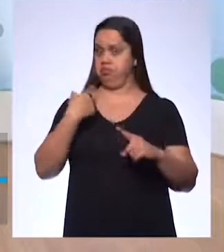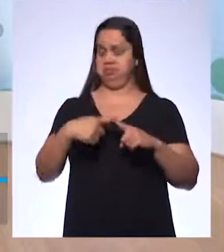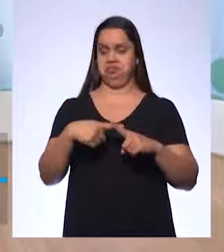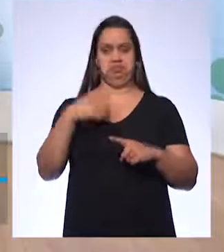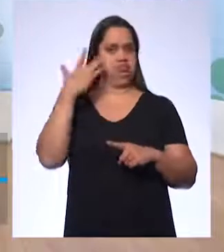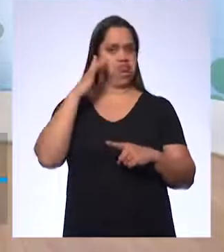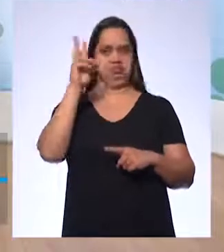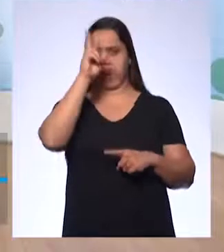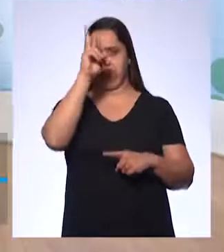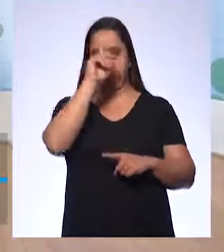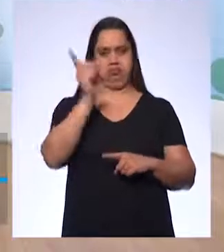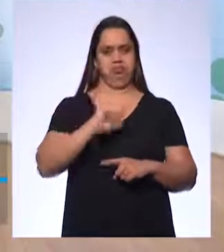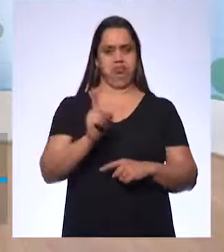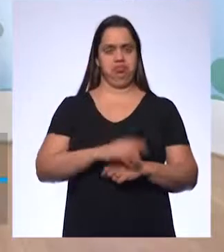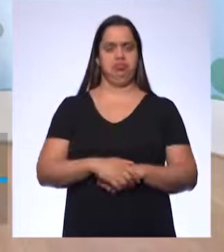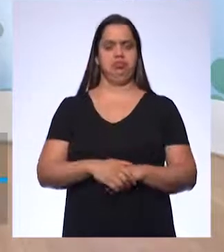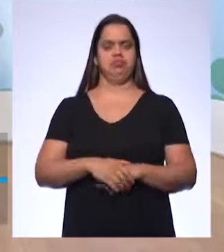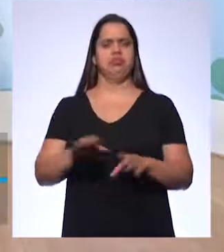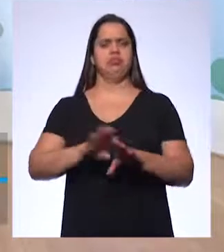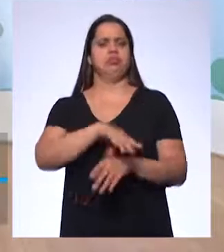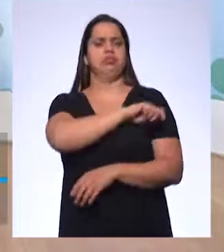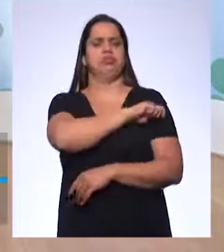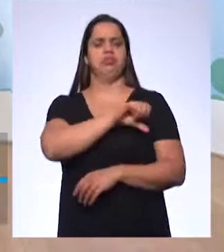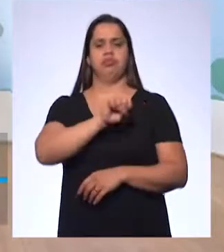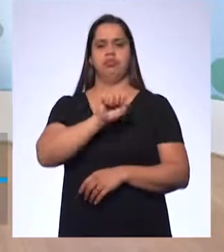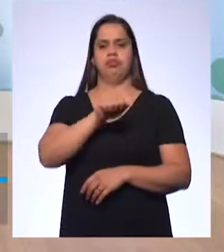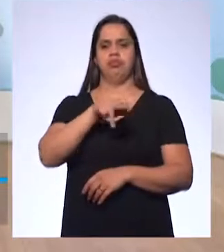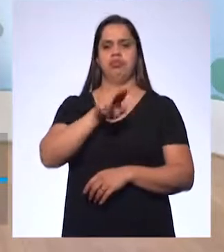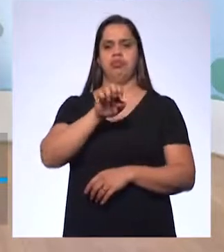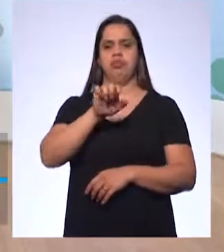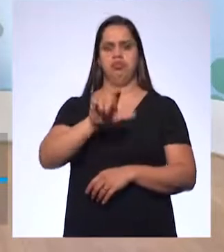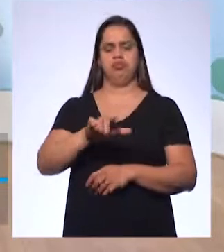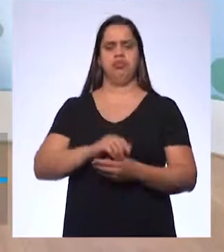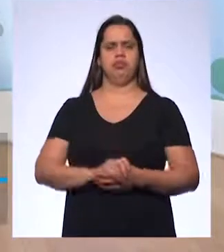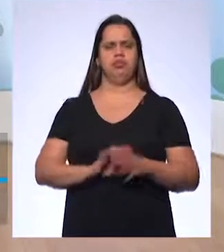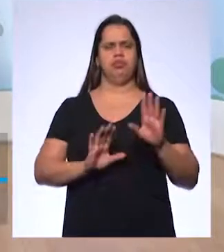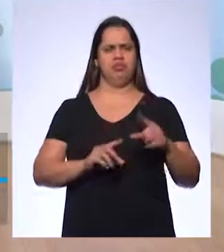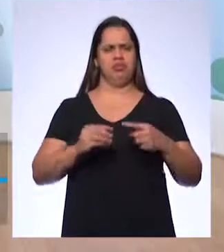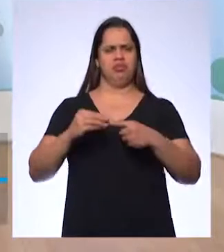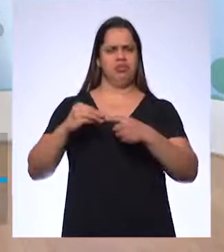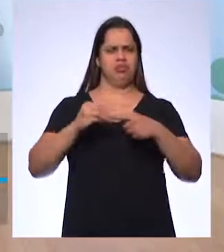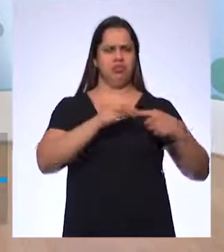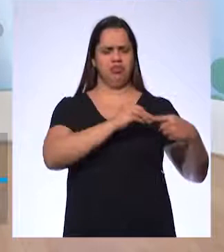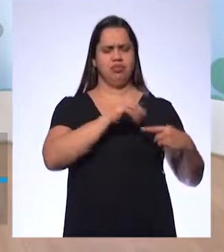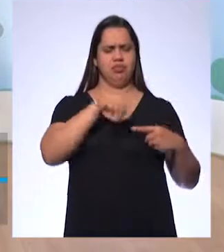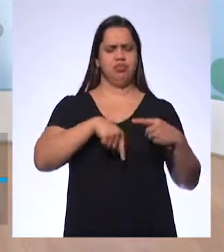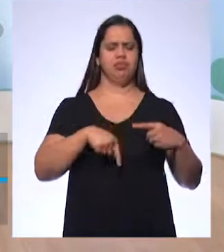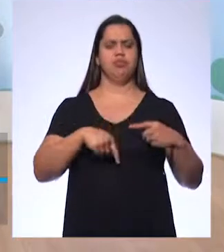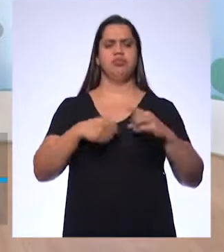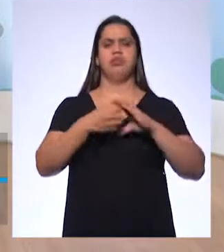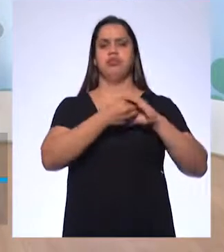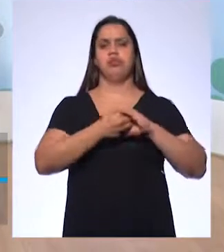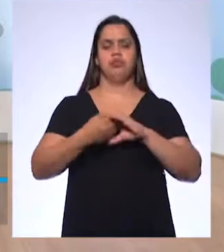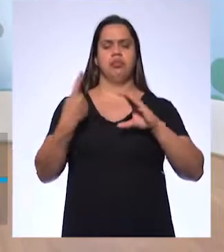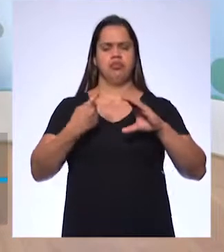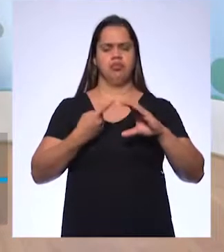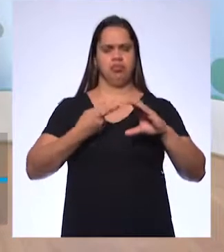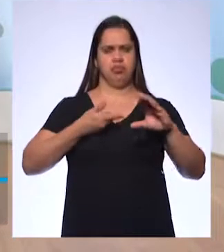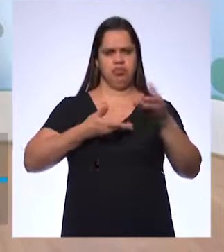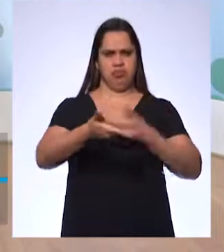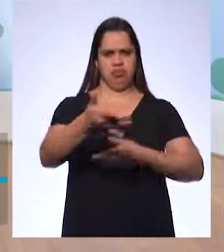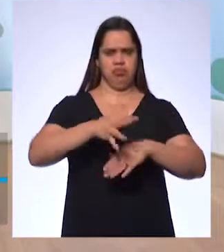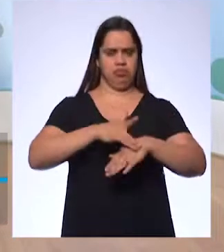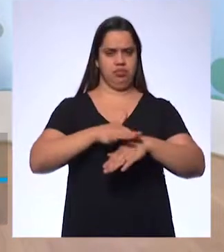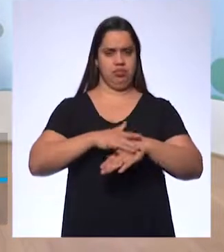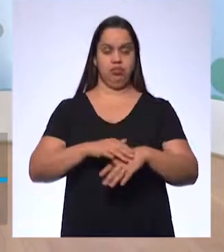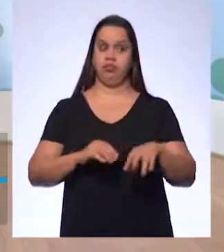não lembro mesmo. Ó, o Samuel, vamos ajudar o Samuel aqui, professor? Ó, o Samuel escreveu assim, protozoários são seres unicelulares que transmitem doenças, é isso?